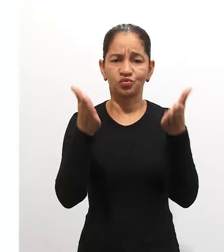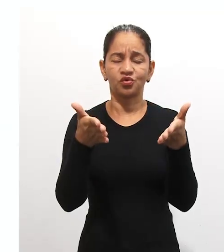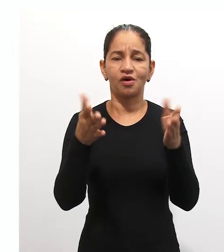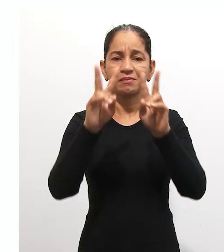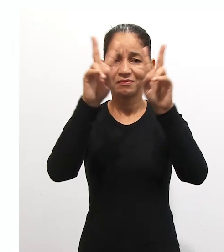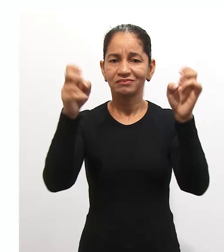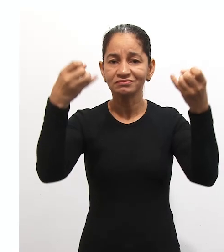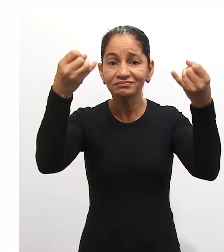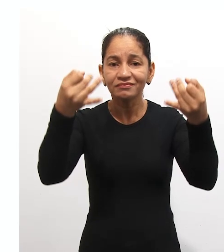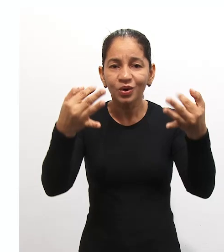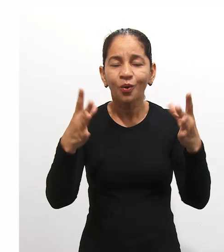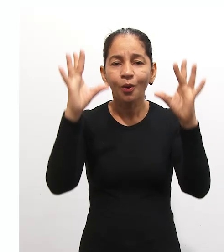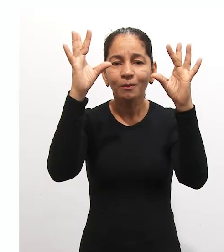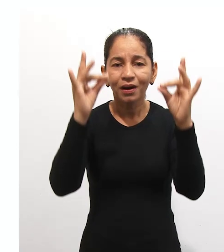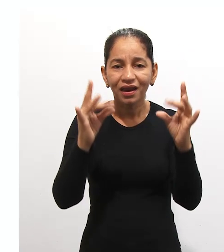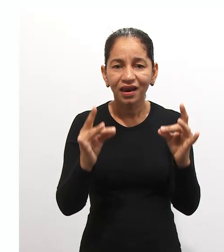aqui